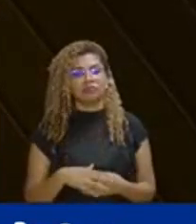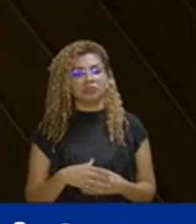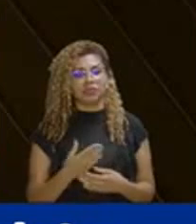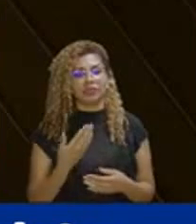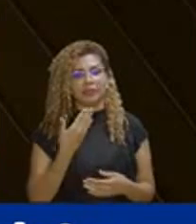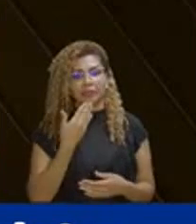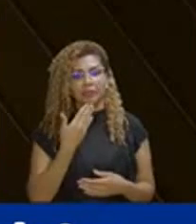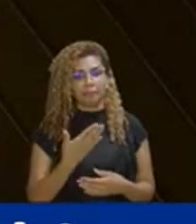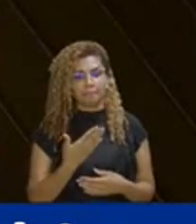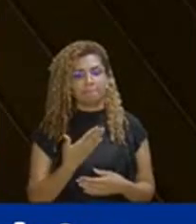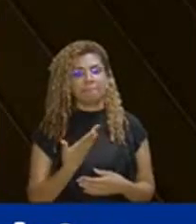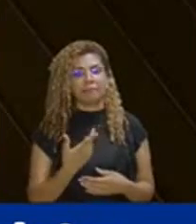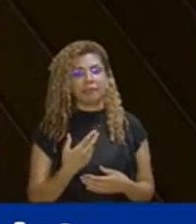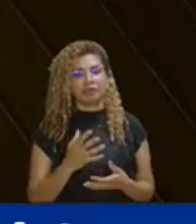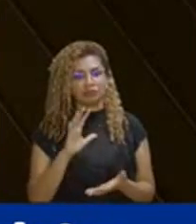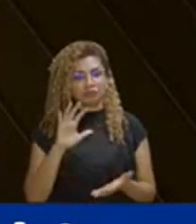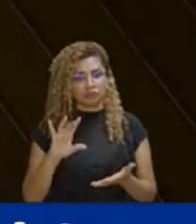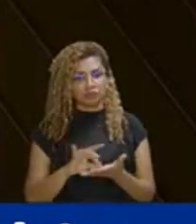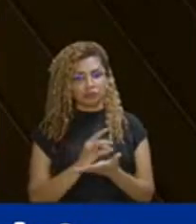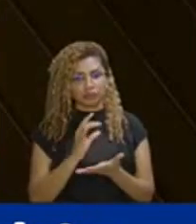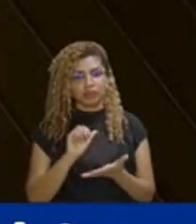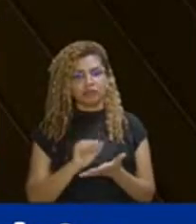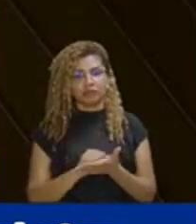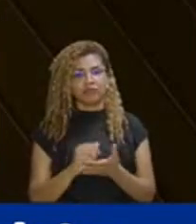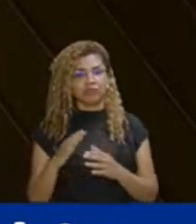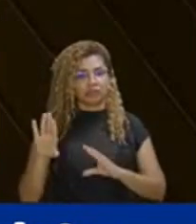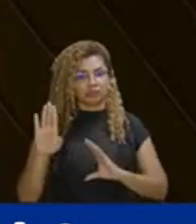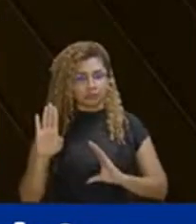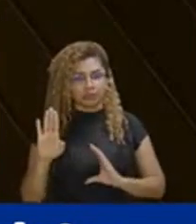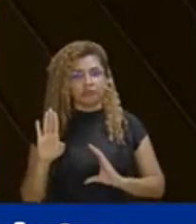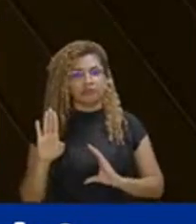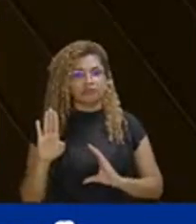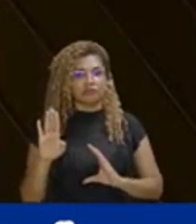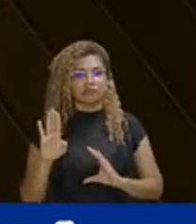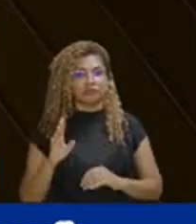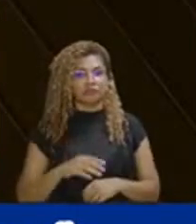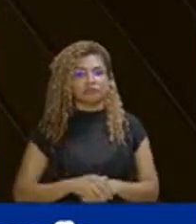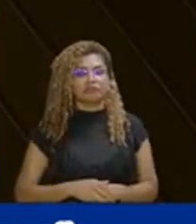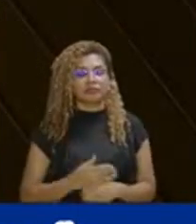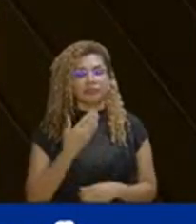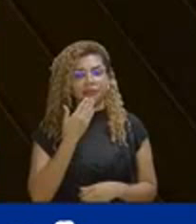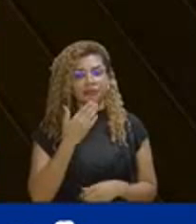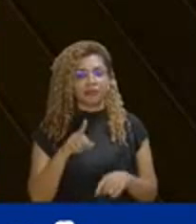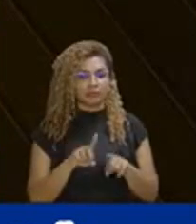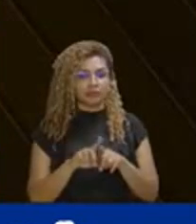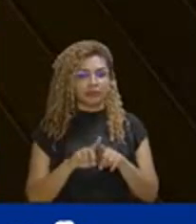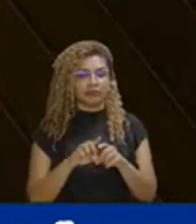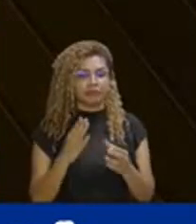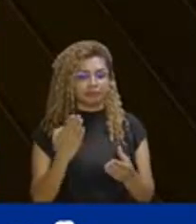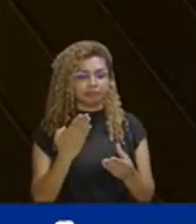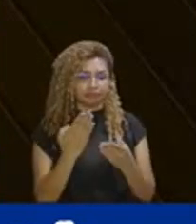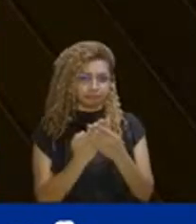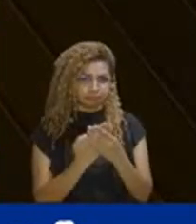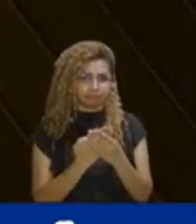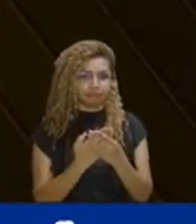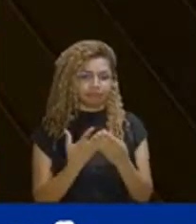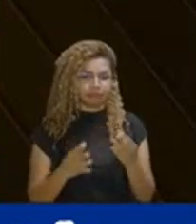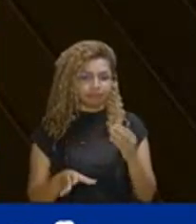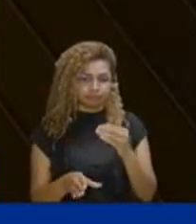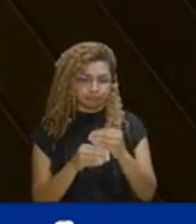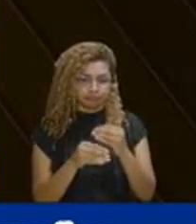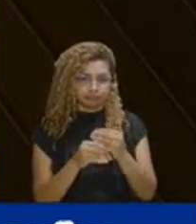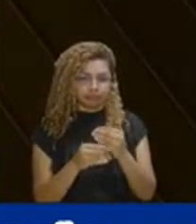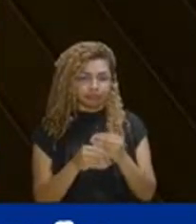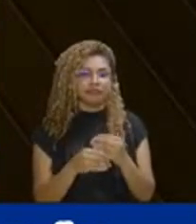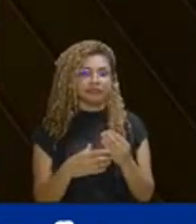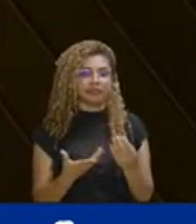requerimento de registro de candidatura. Subsidiariamente, pediu a reabertura da instrução processual. Sucessivamente, pediu a